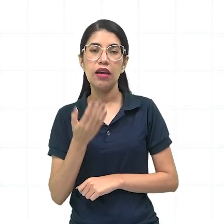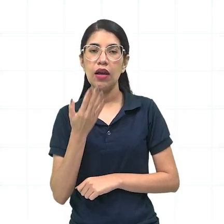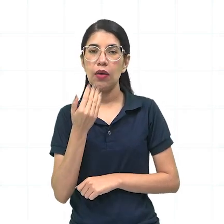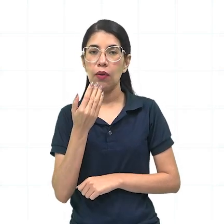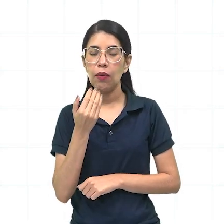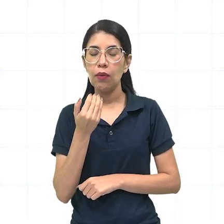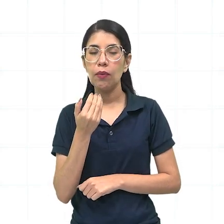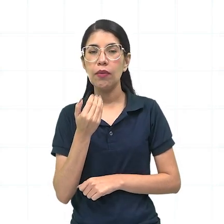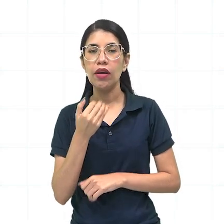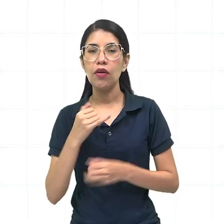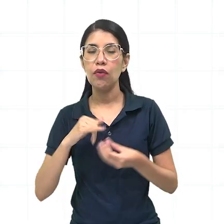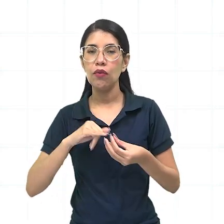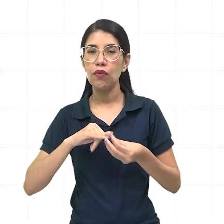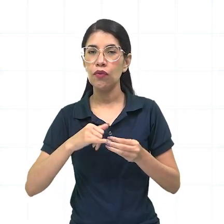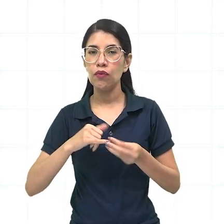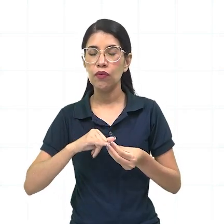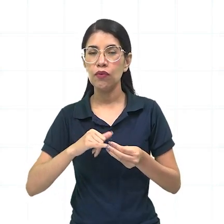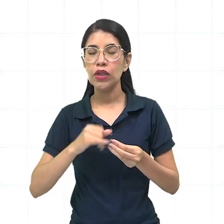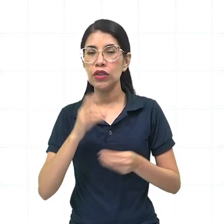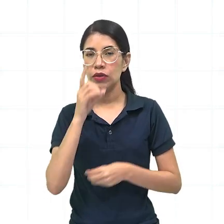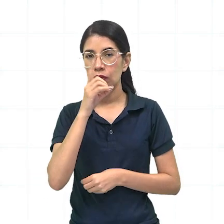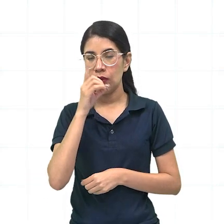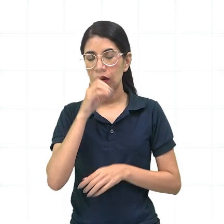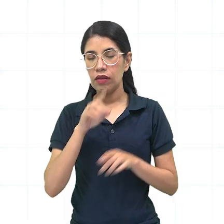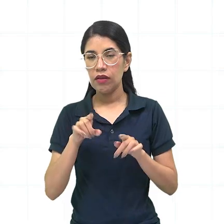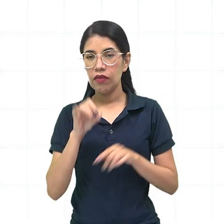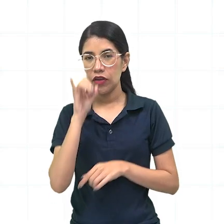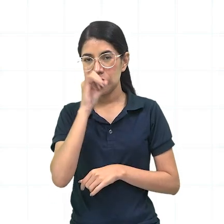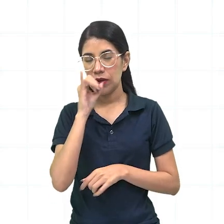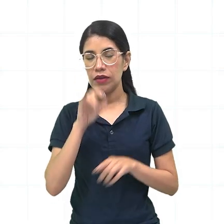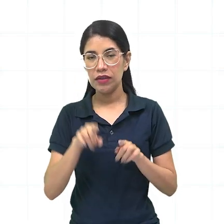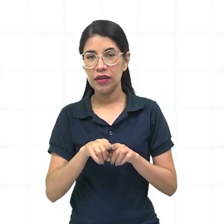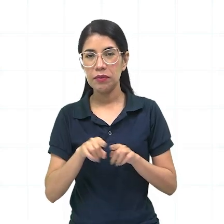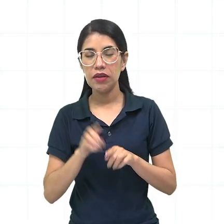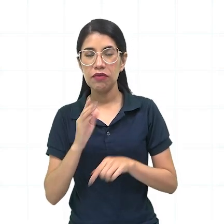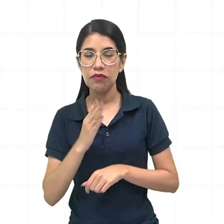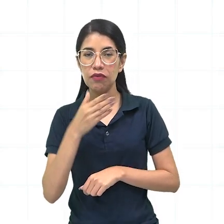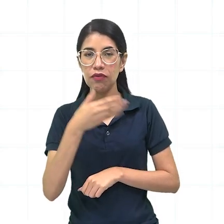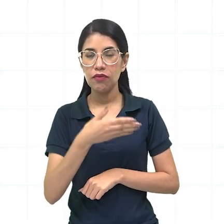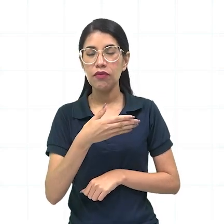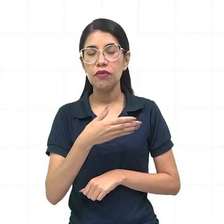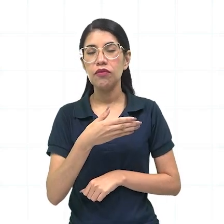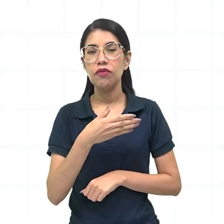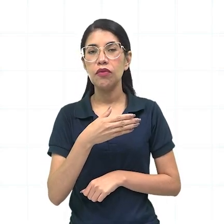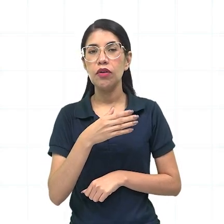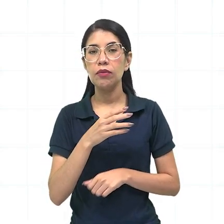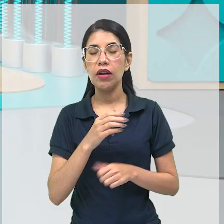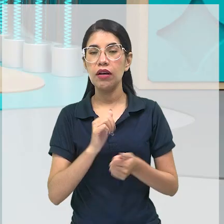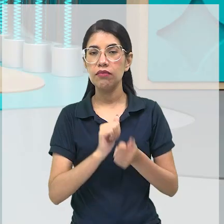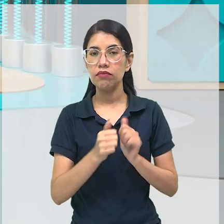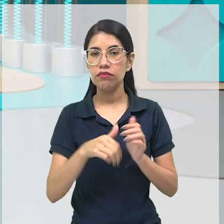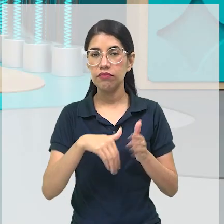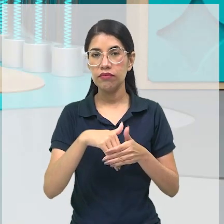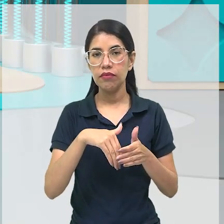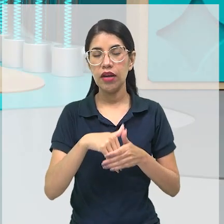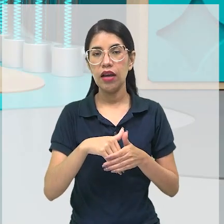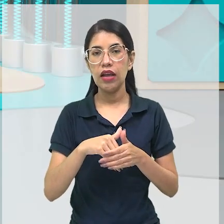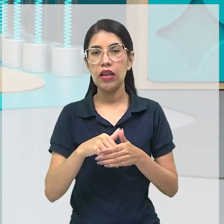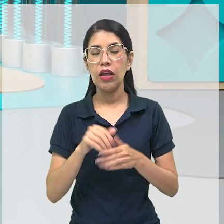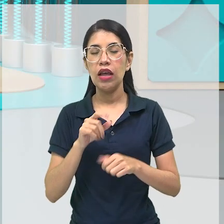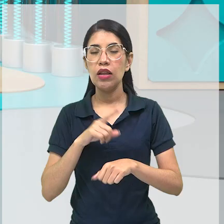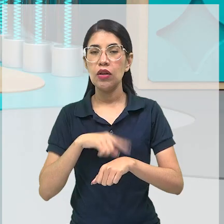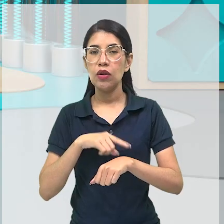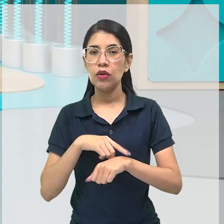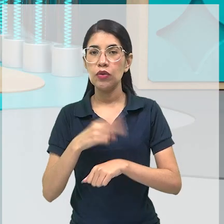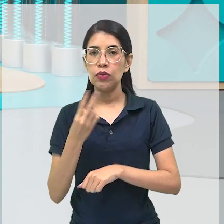aquela feijoada maravilhosa e foi jogar bola, plena 2 horas da tarde,